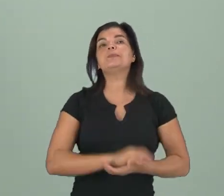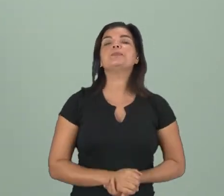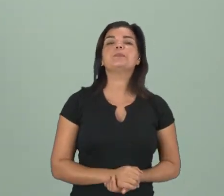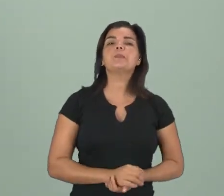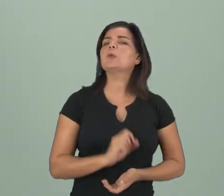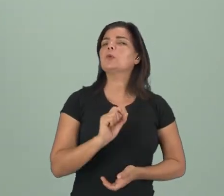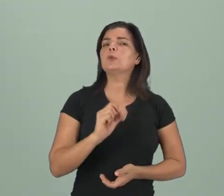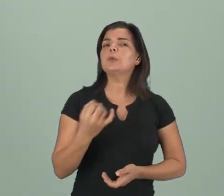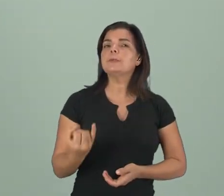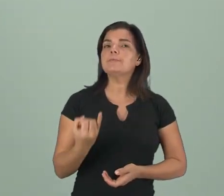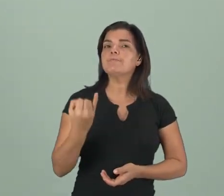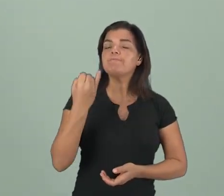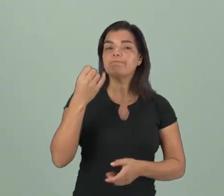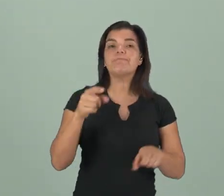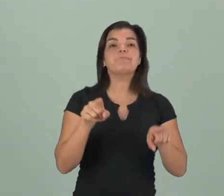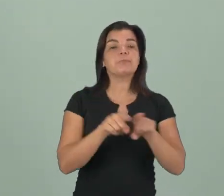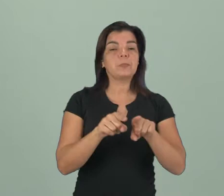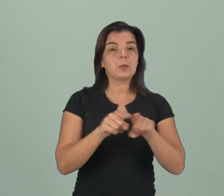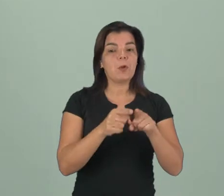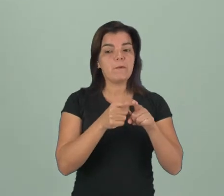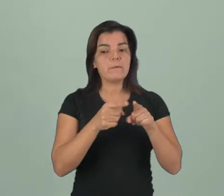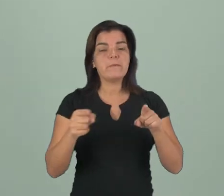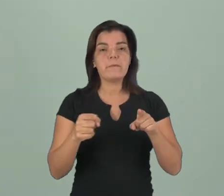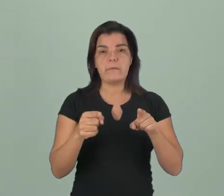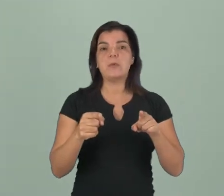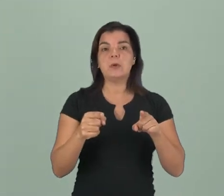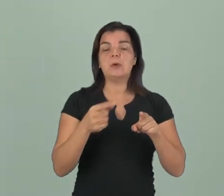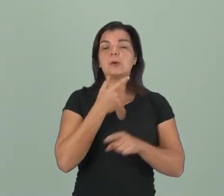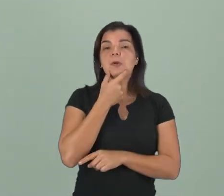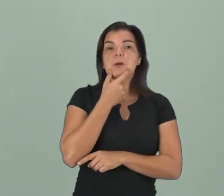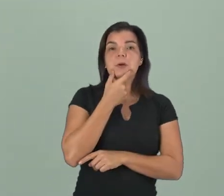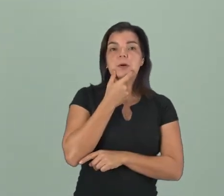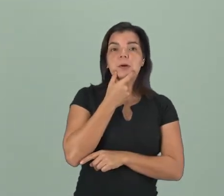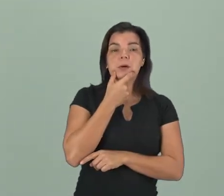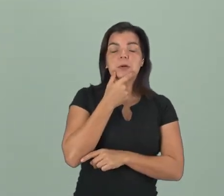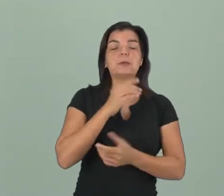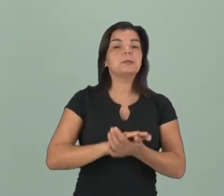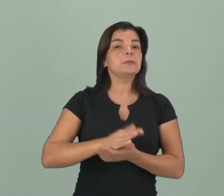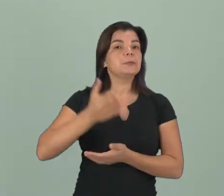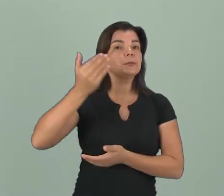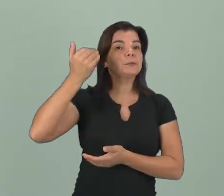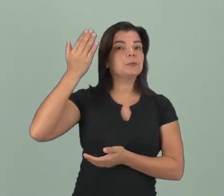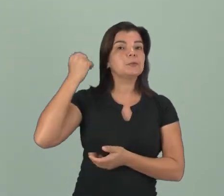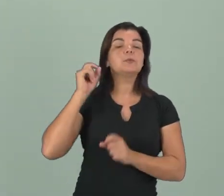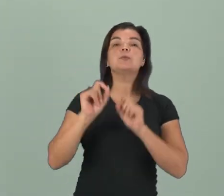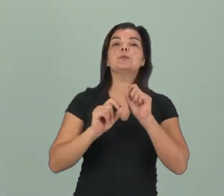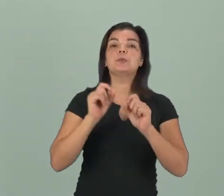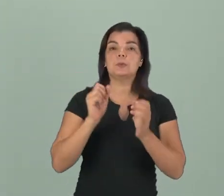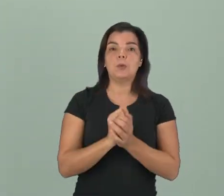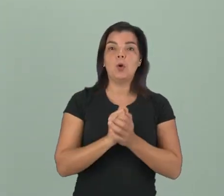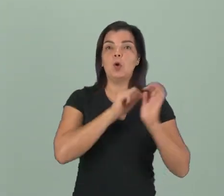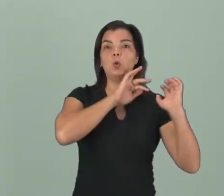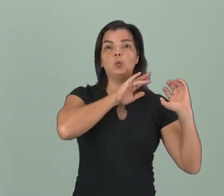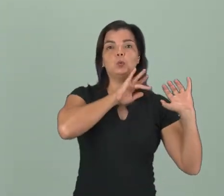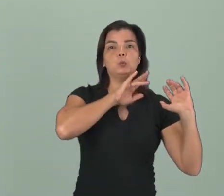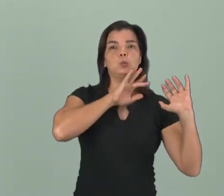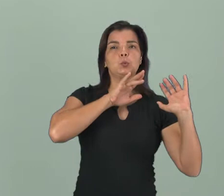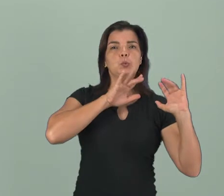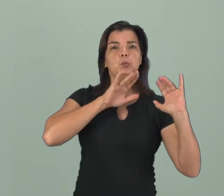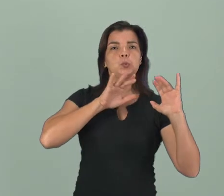então o que marcou essa primeira fase essa primeira fase da do inglês que é o inglês antigo foi a invasão